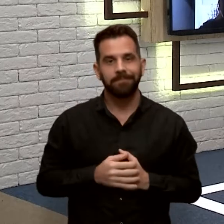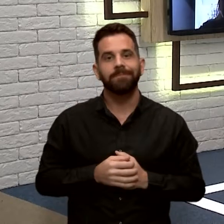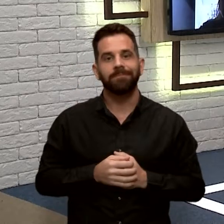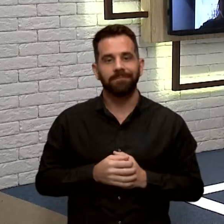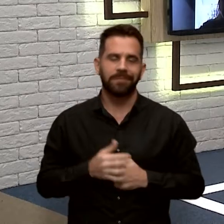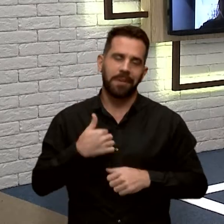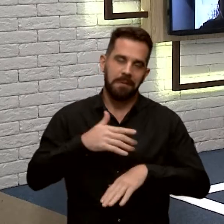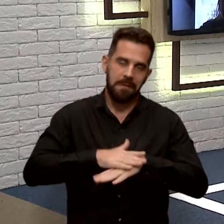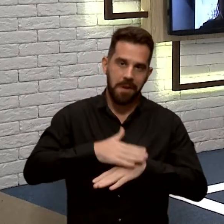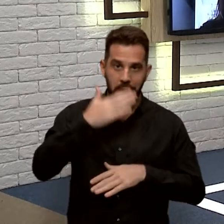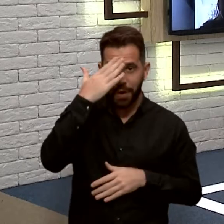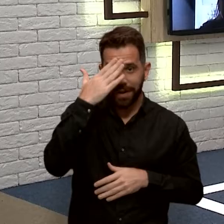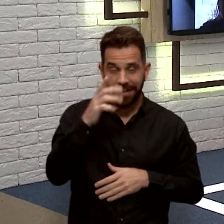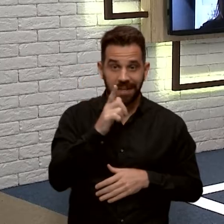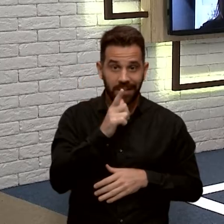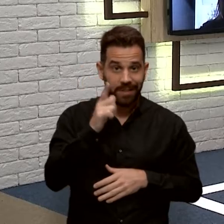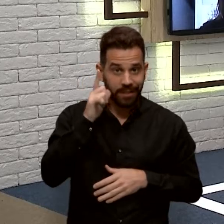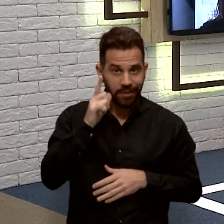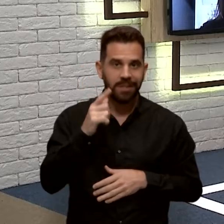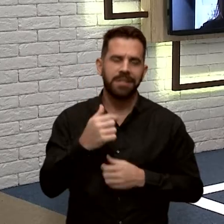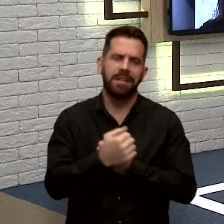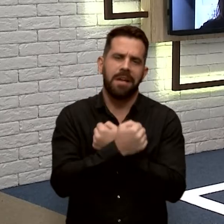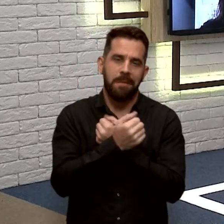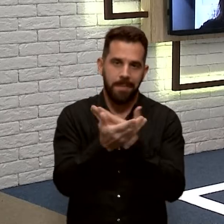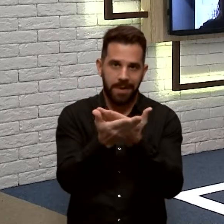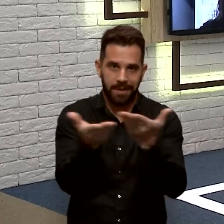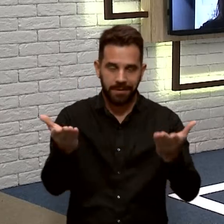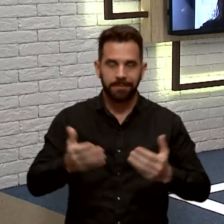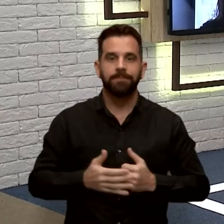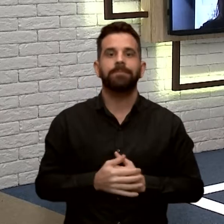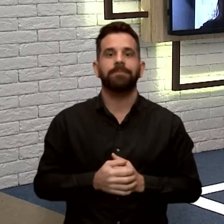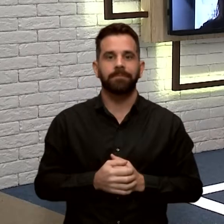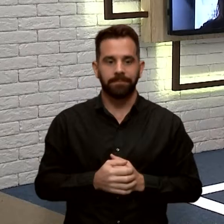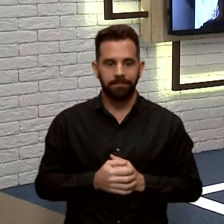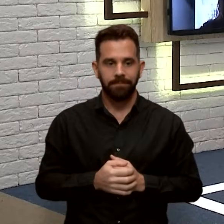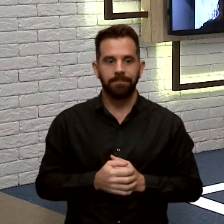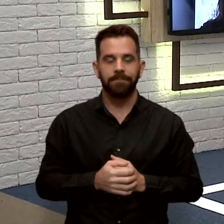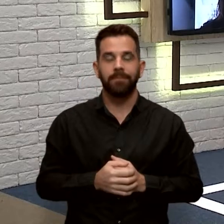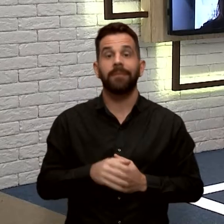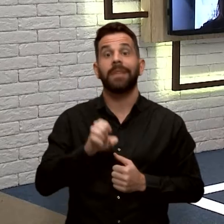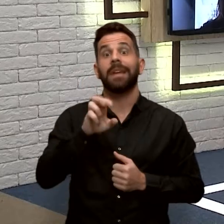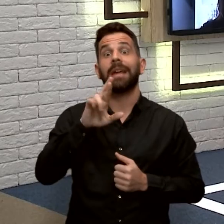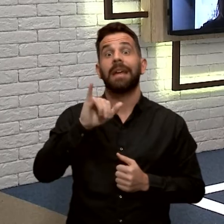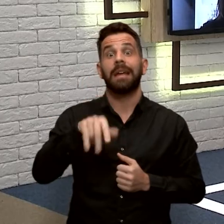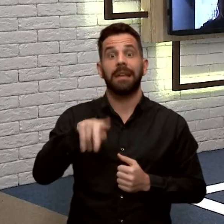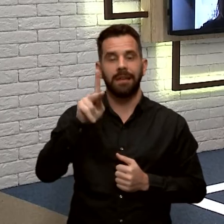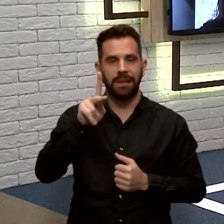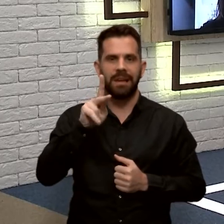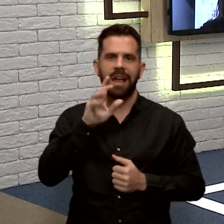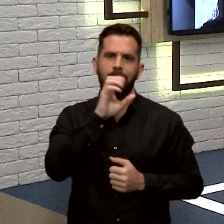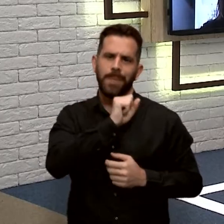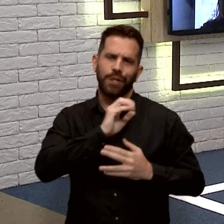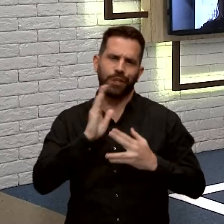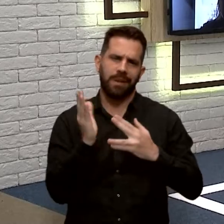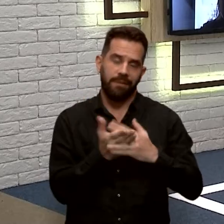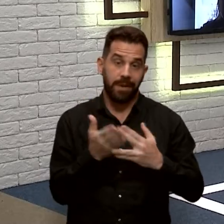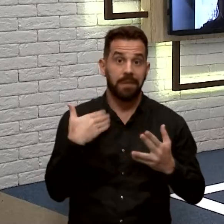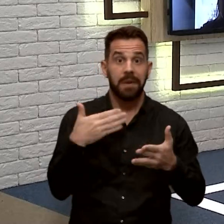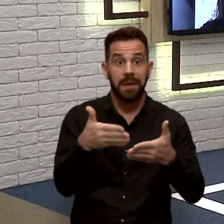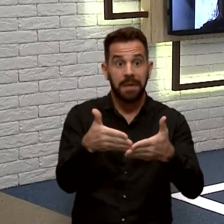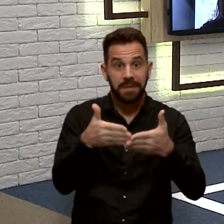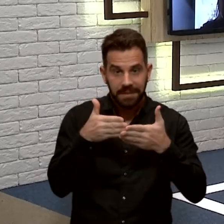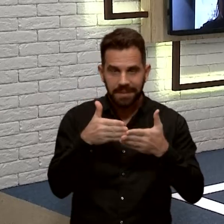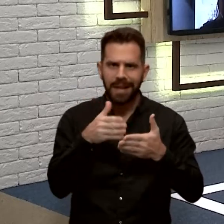Eu que agradeço, Letícia. Um abraço a todos. O Eric, a gente vai para o intervalo rapidinho, vou te pedir licença, mas